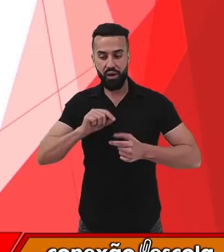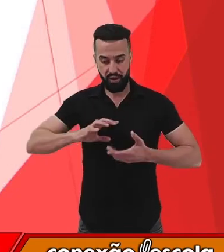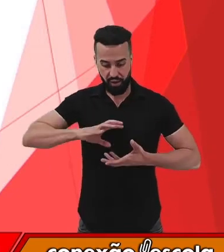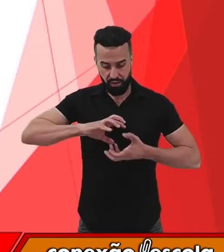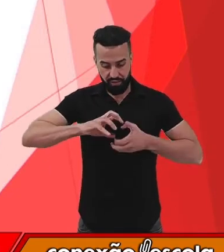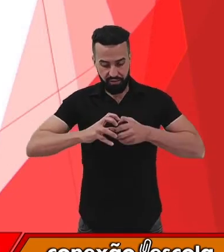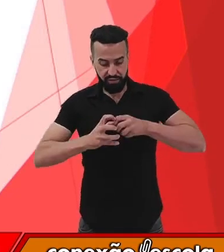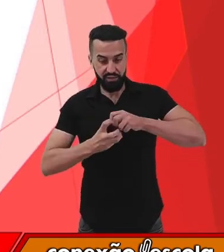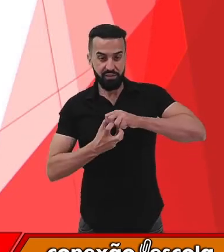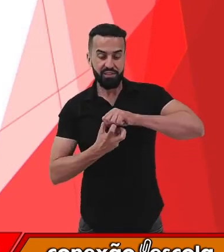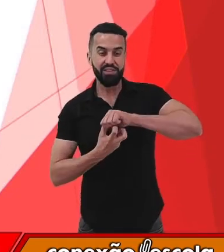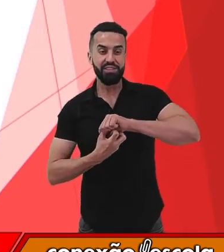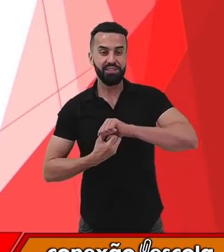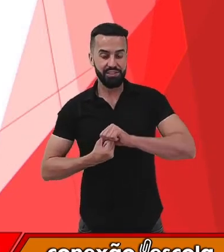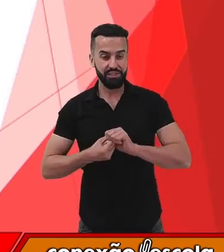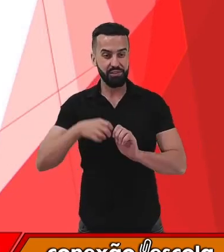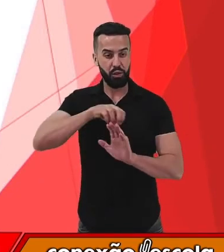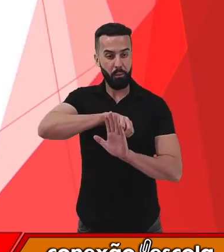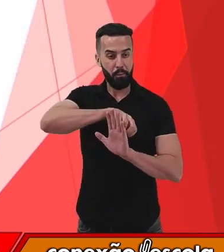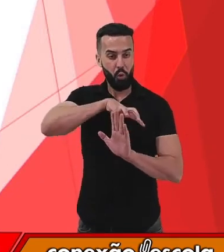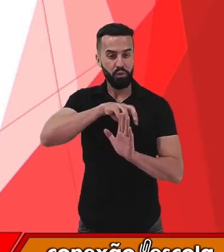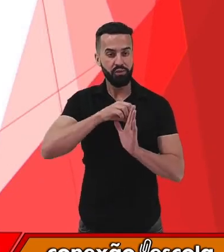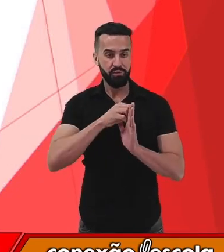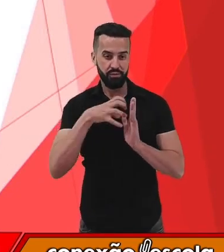das proteínas.